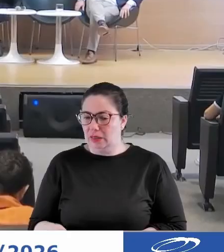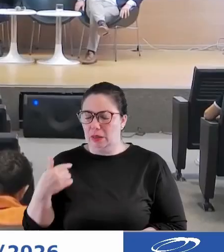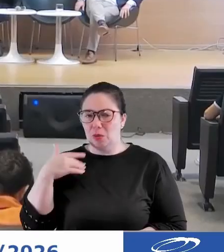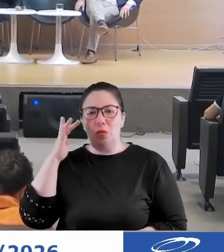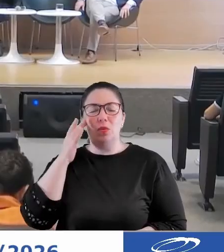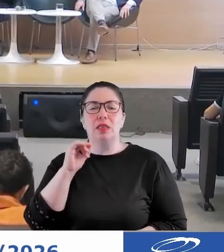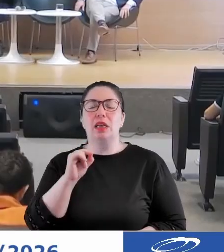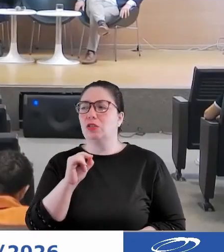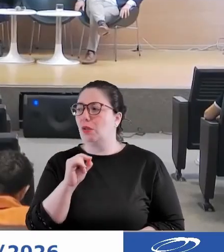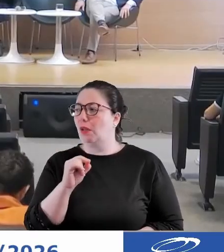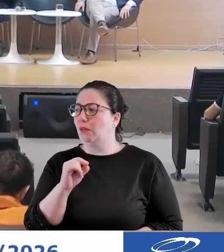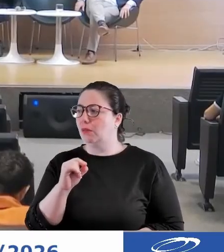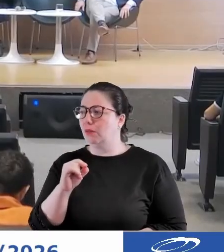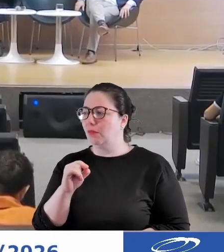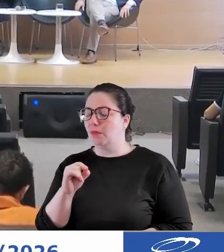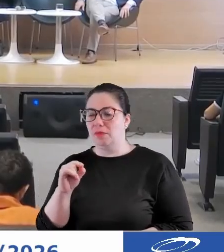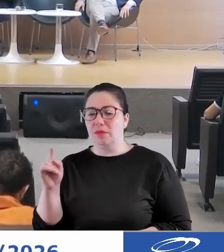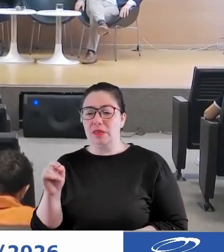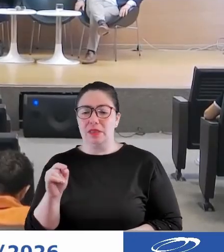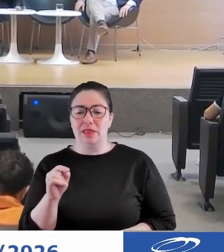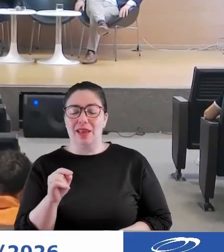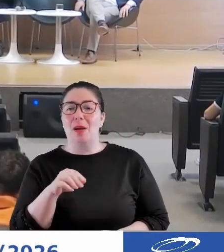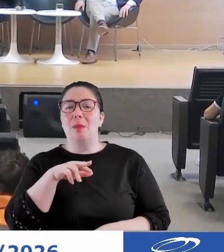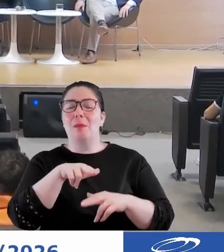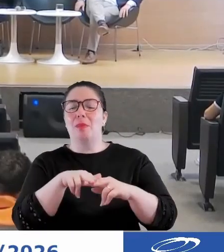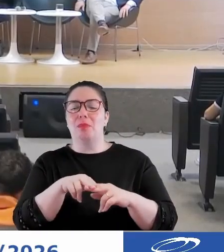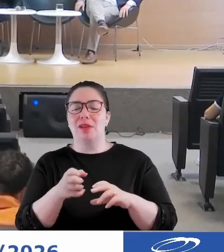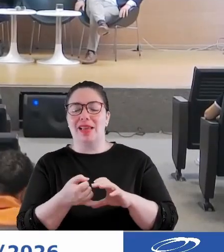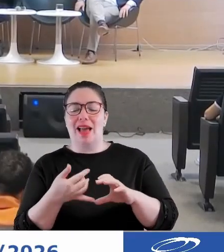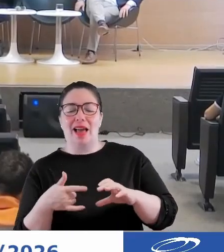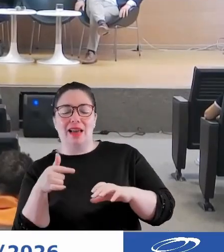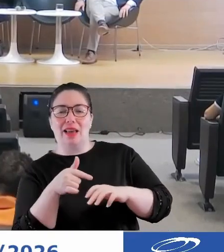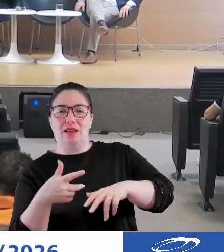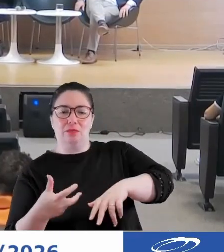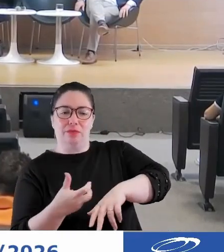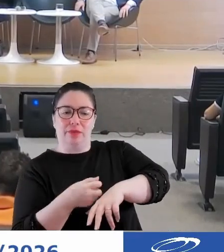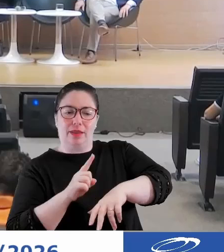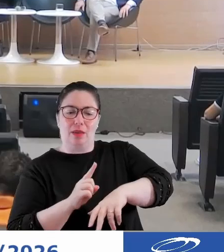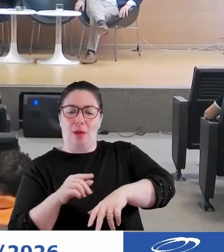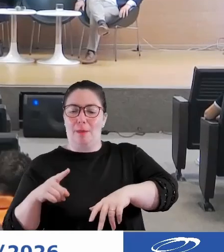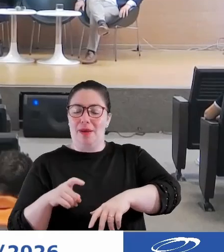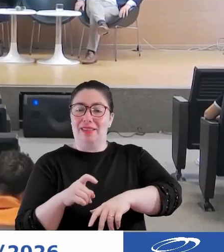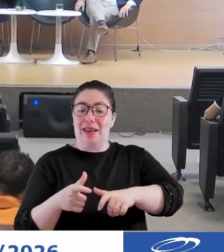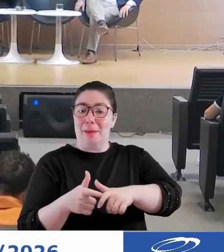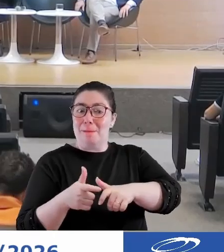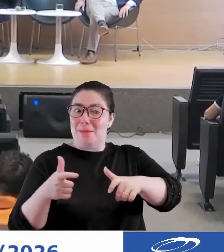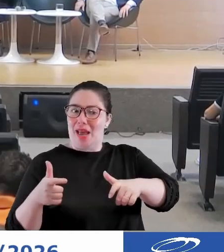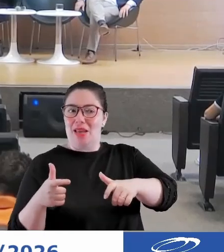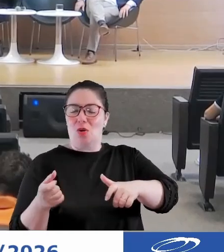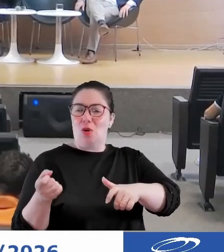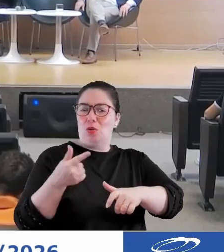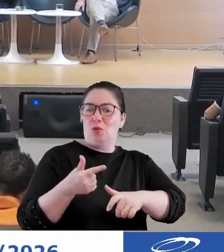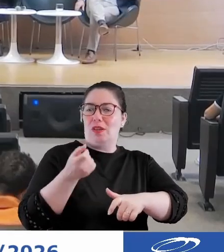de microdiálise, ele não consegue, a bactéria não consegue, é uma estrutura maior do que o antibiótico que ele usa para